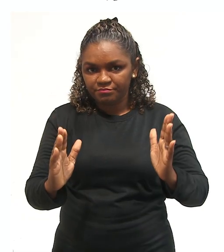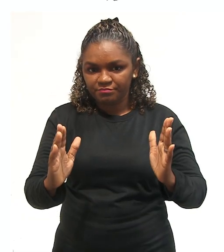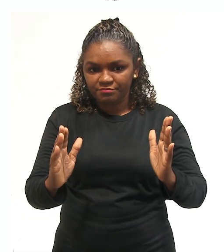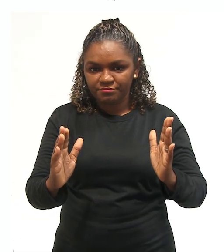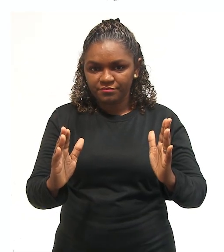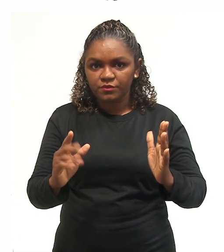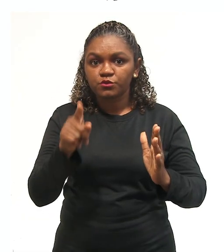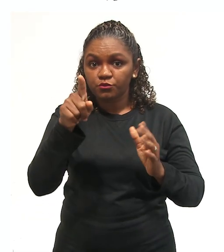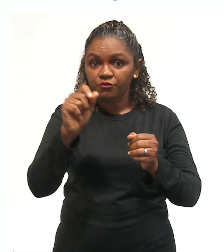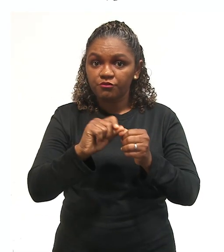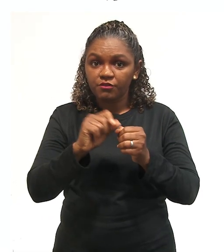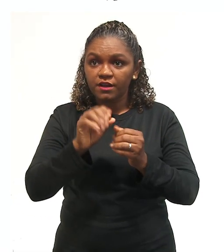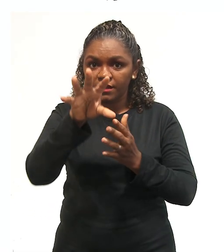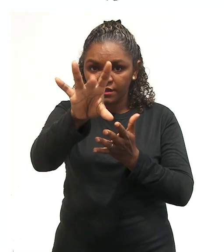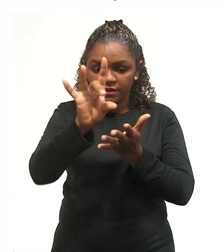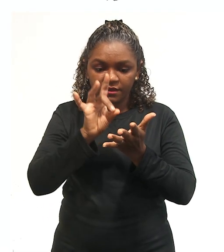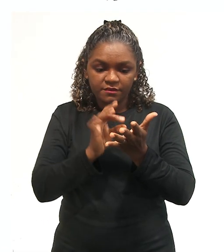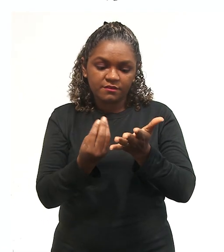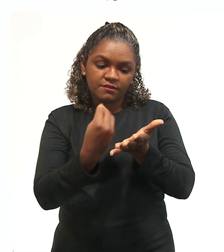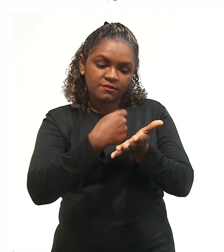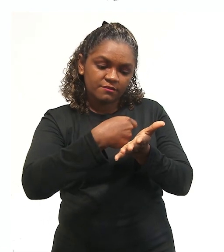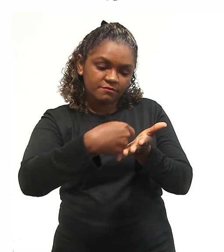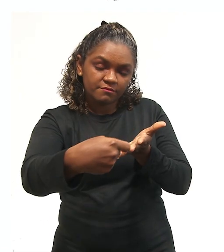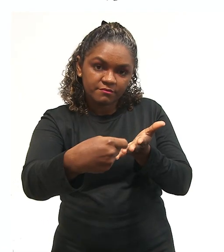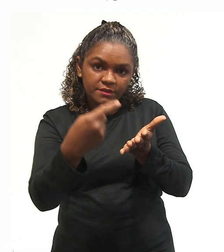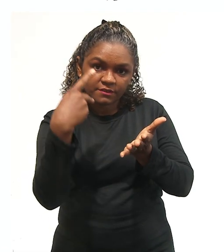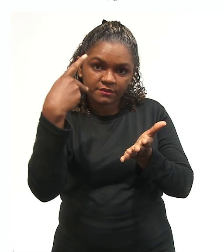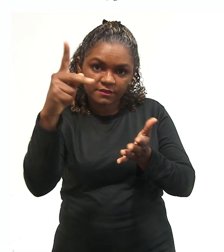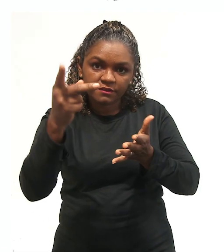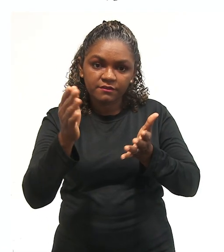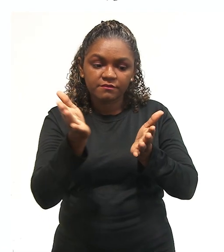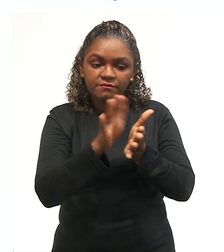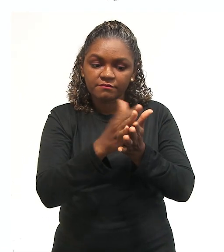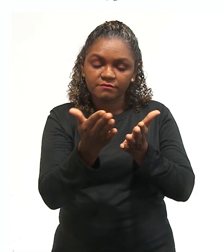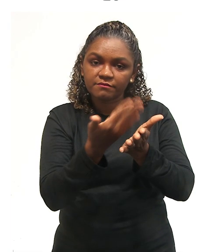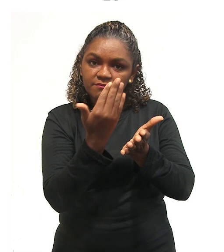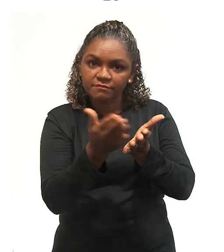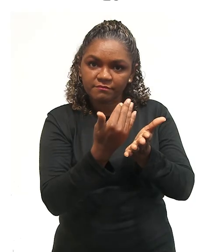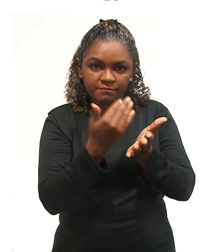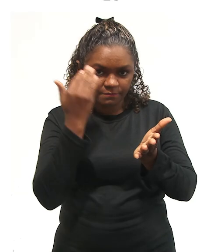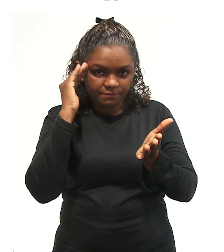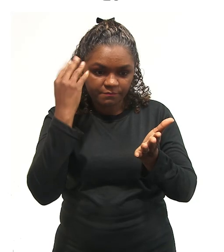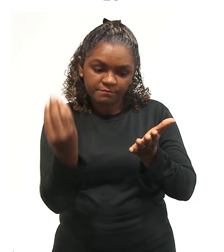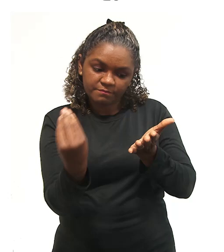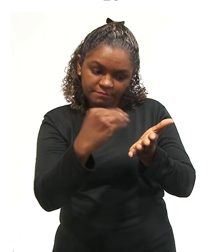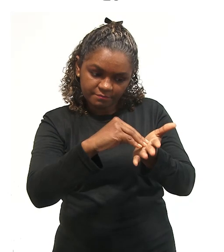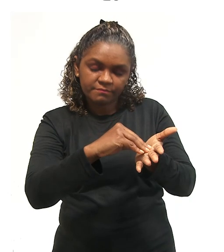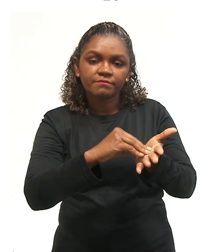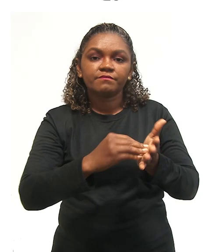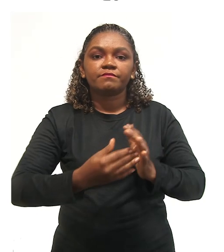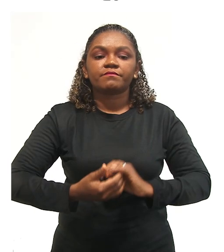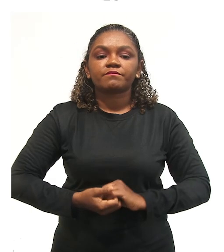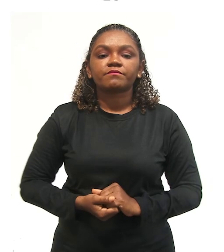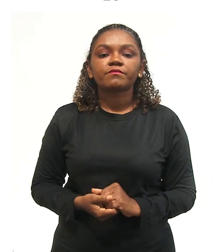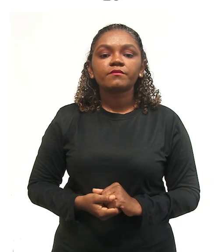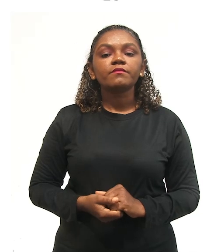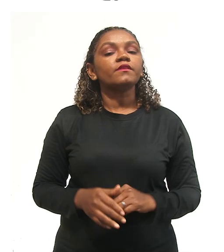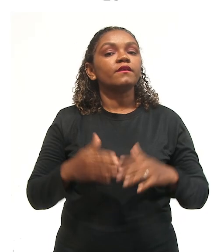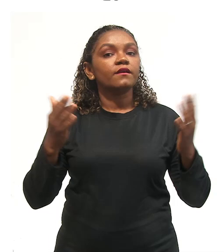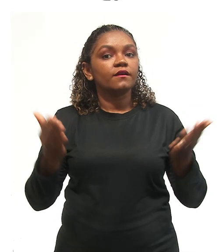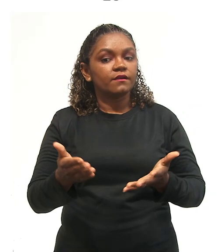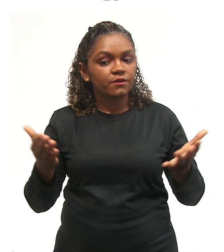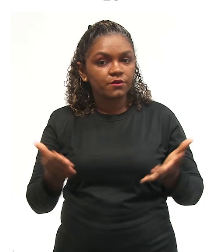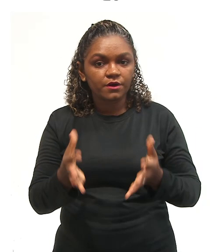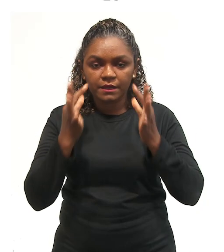estudante, anote aí no seu caderno a fórmula do juro composto. Então, eu quero que você considere o seguinte: